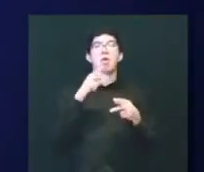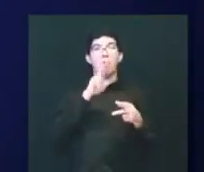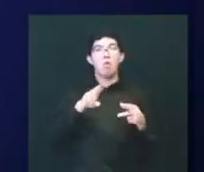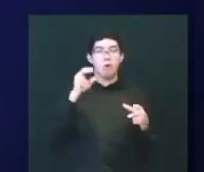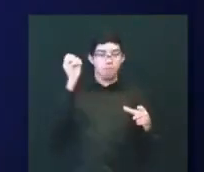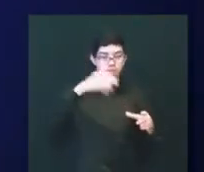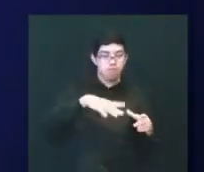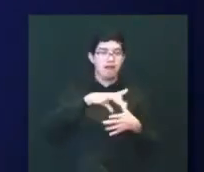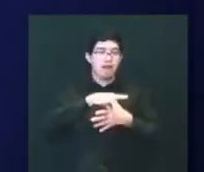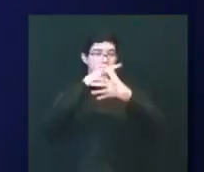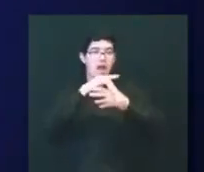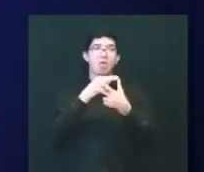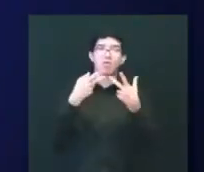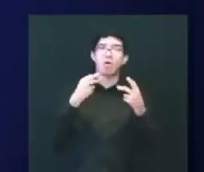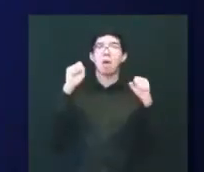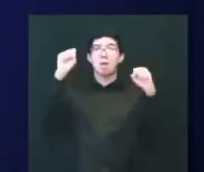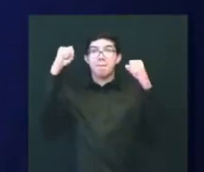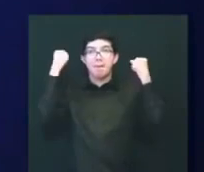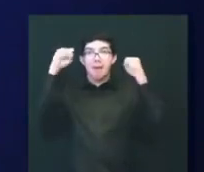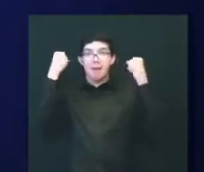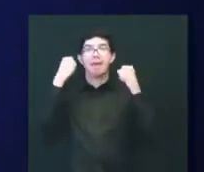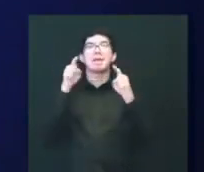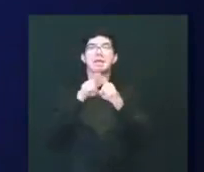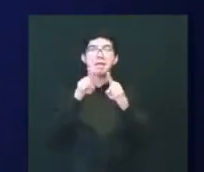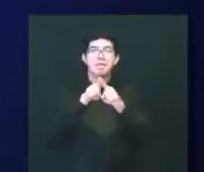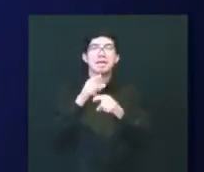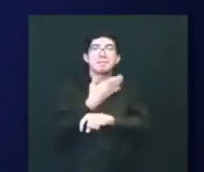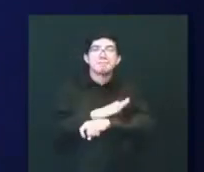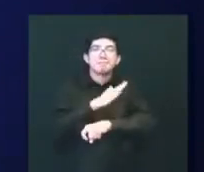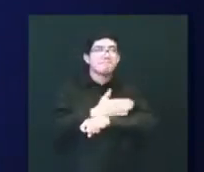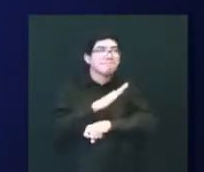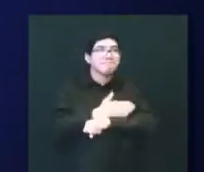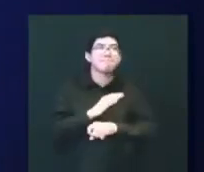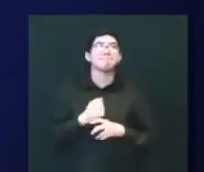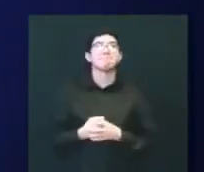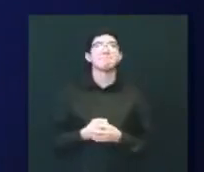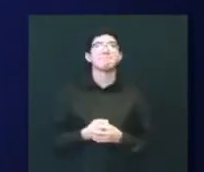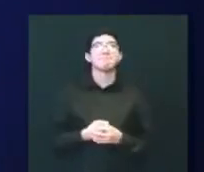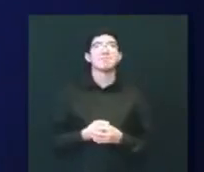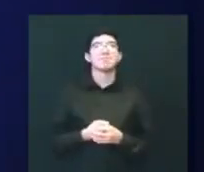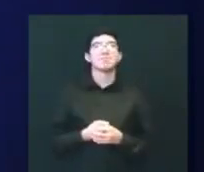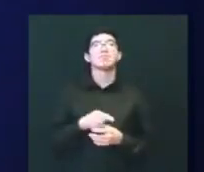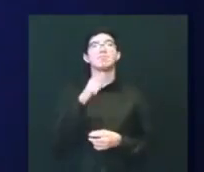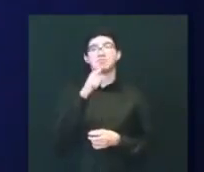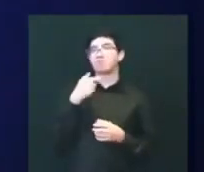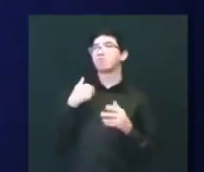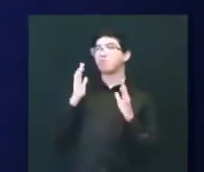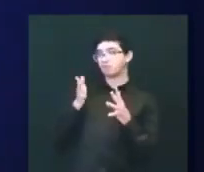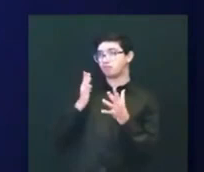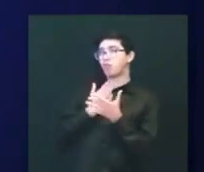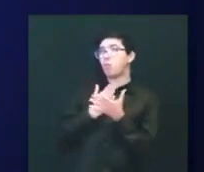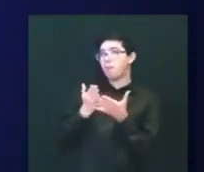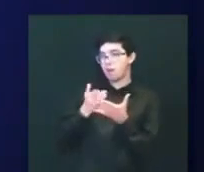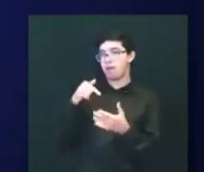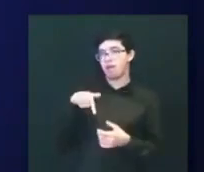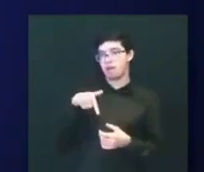de musculação. Sua doença está controlada. Você não tem contraindicação de nada. Estou fazendo. Ótimo. Comecei esse